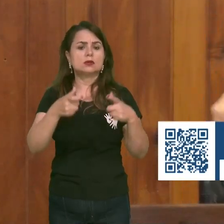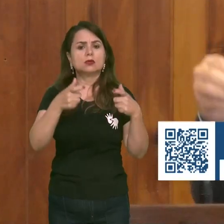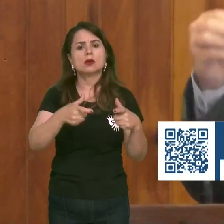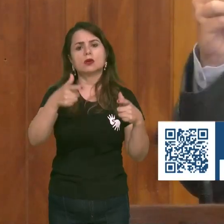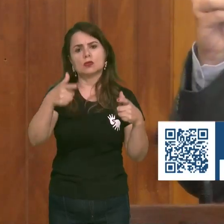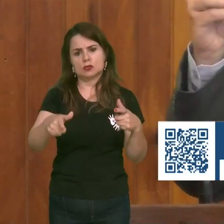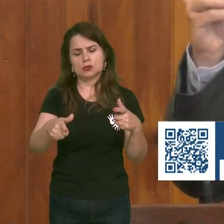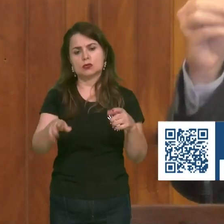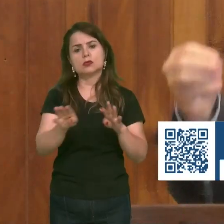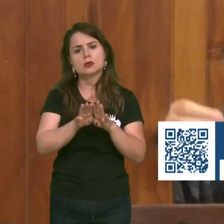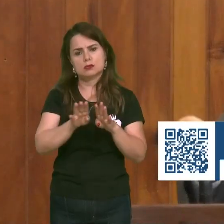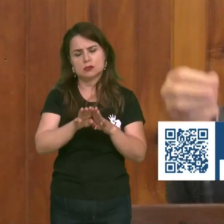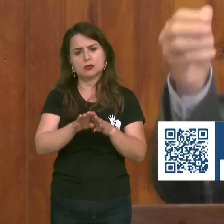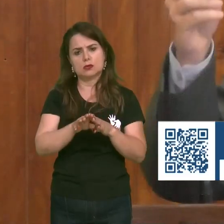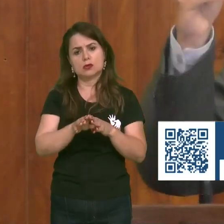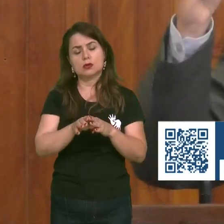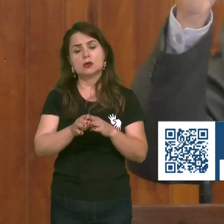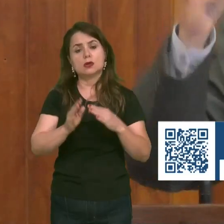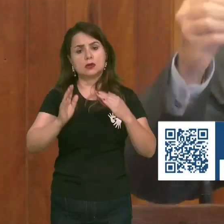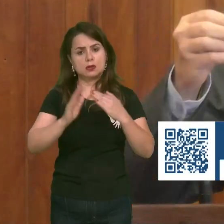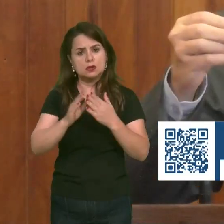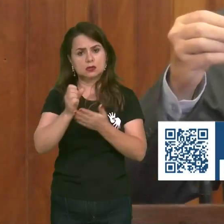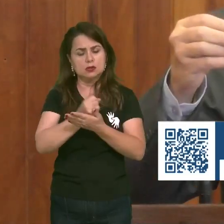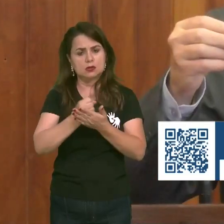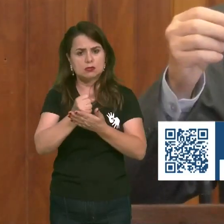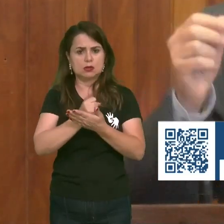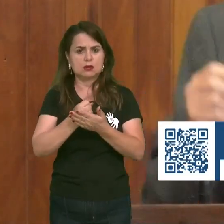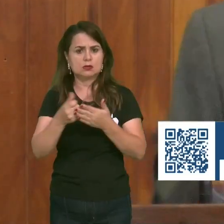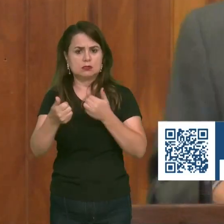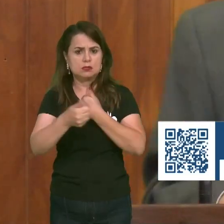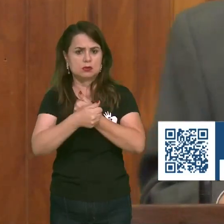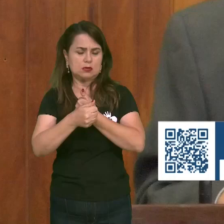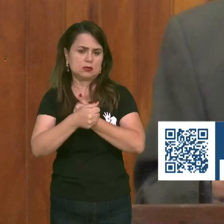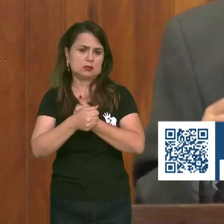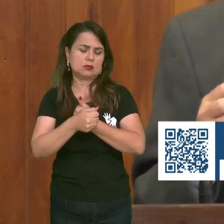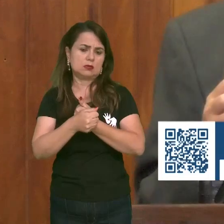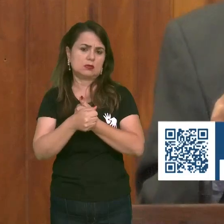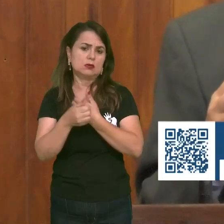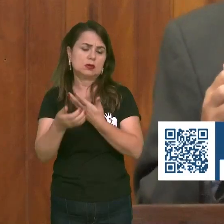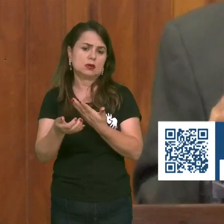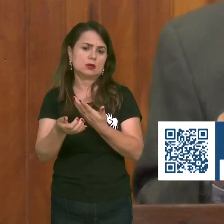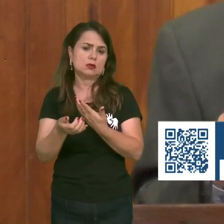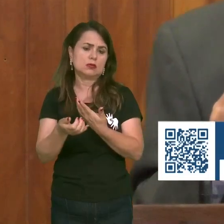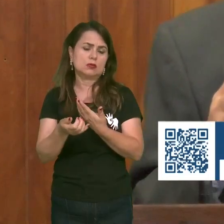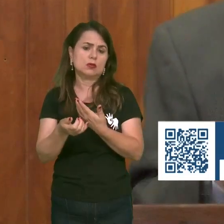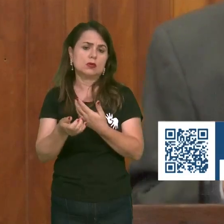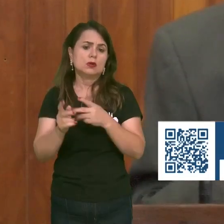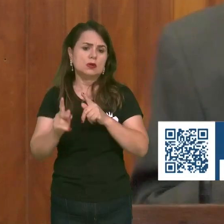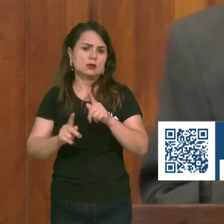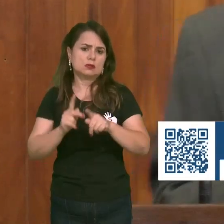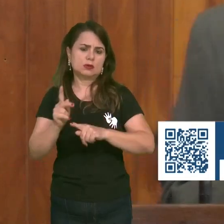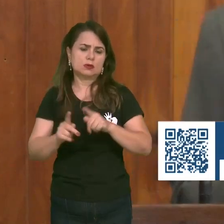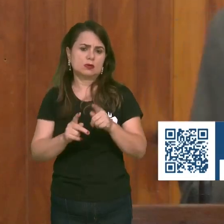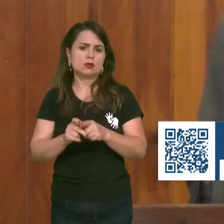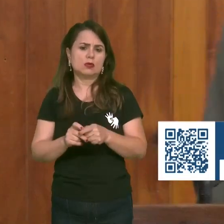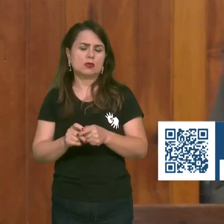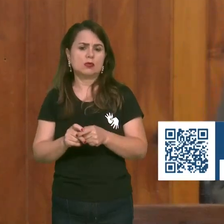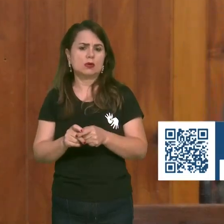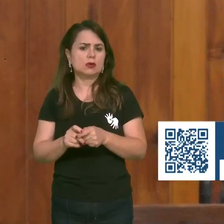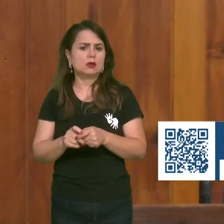para atender os moradores diversos bairros evitando com que os municípios